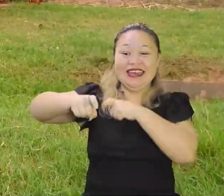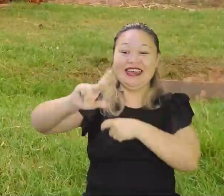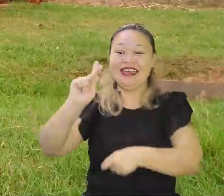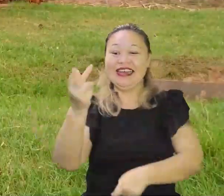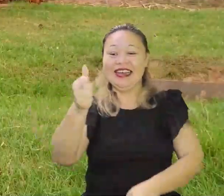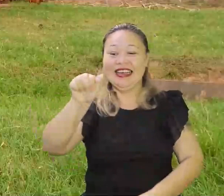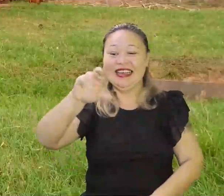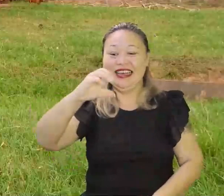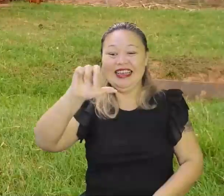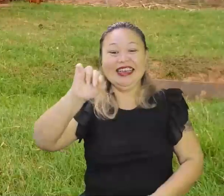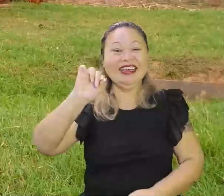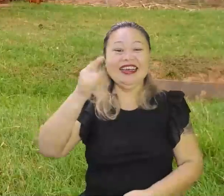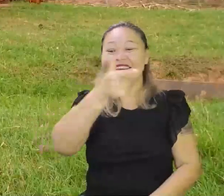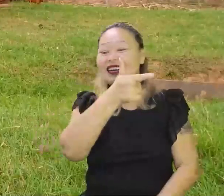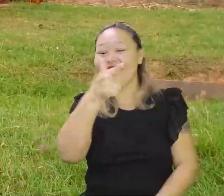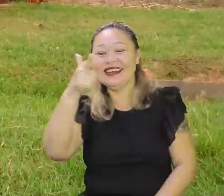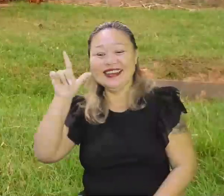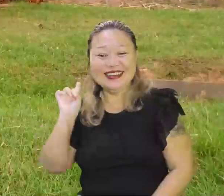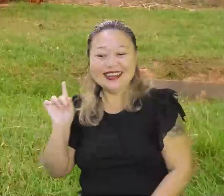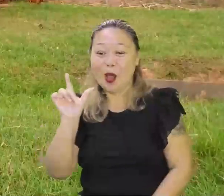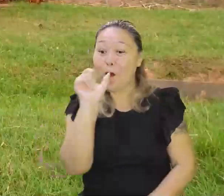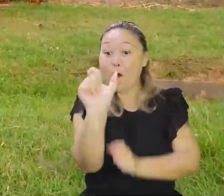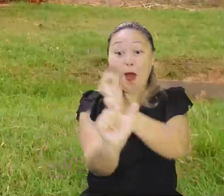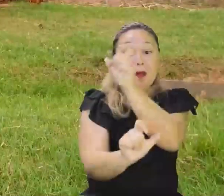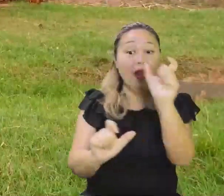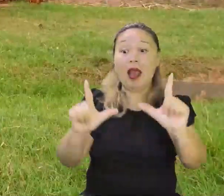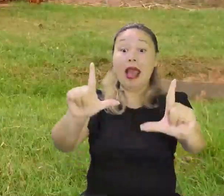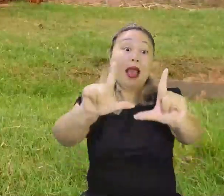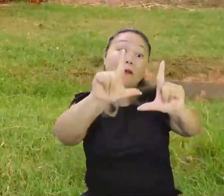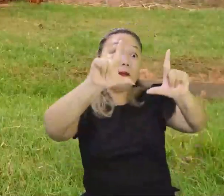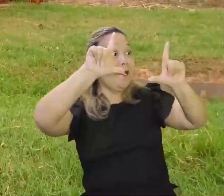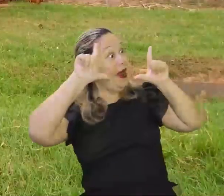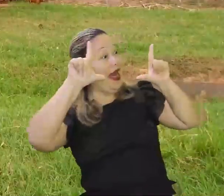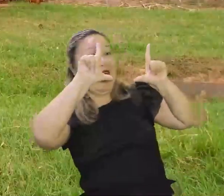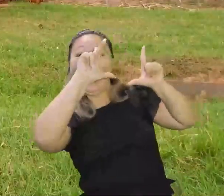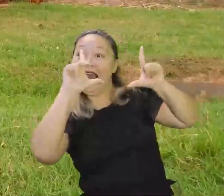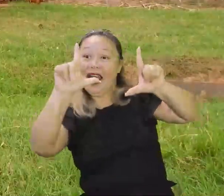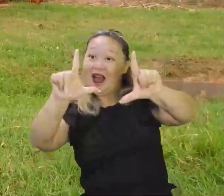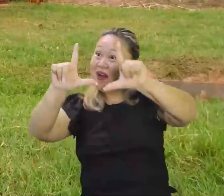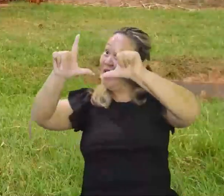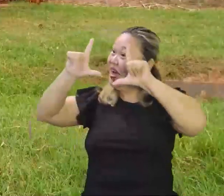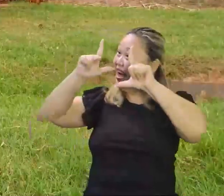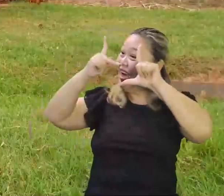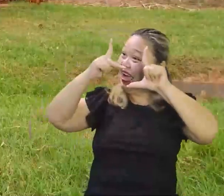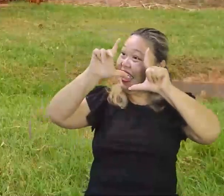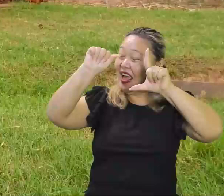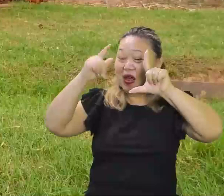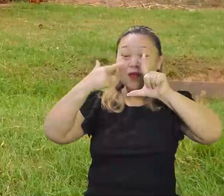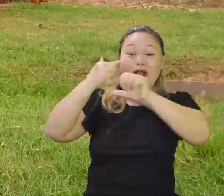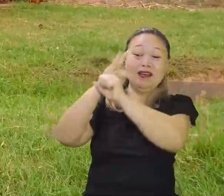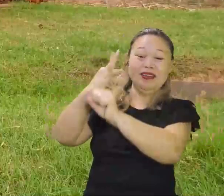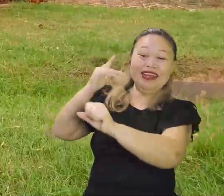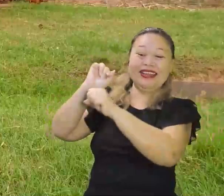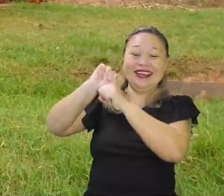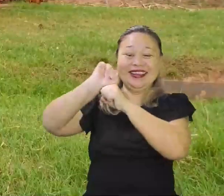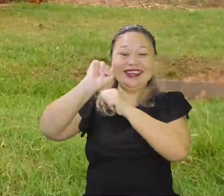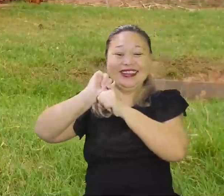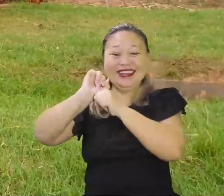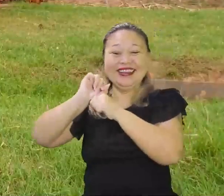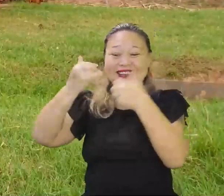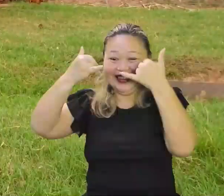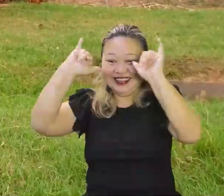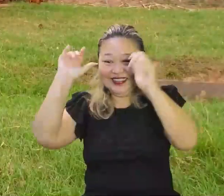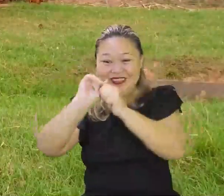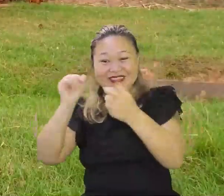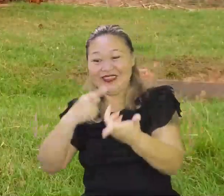chácara, o outro é... Então, que diferencia a placa, você que define. A placa na frente lá vai diferenciar. Fazenda, boi não come, boi